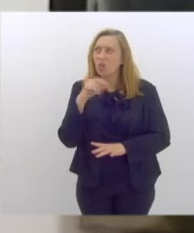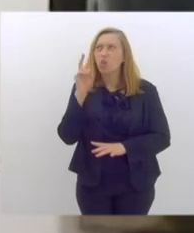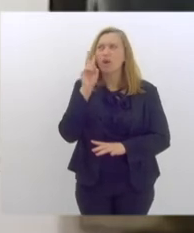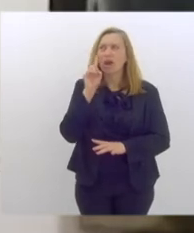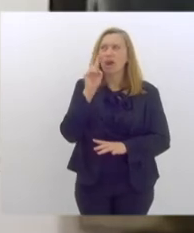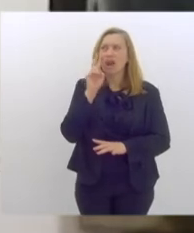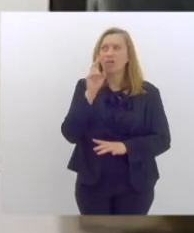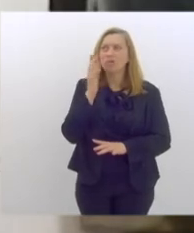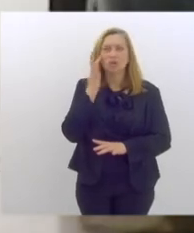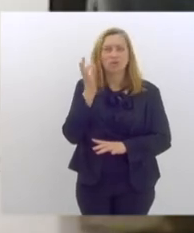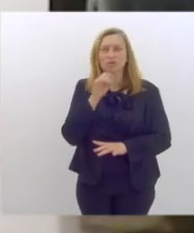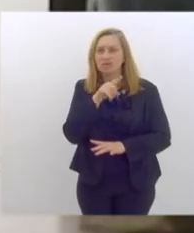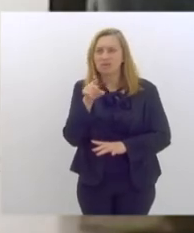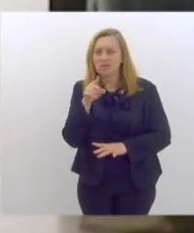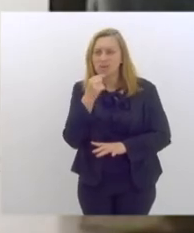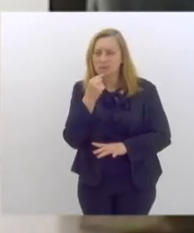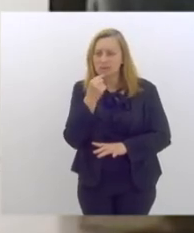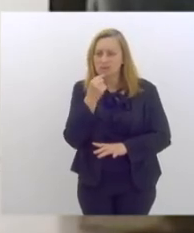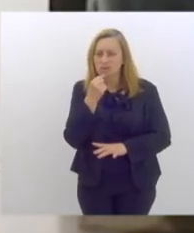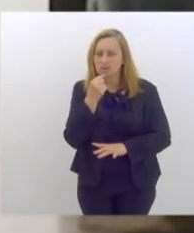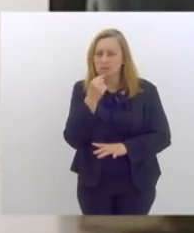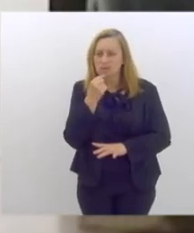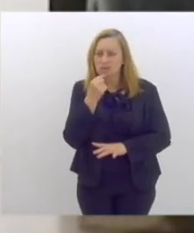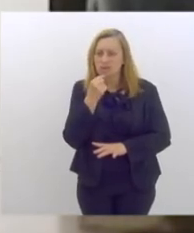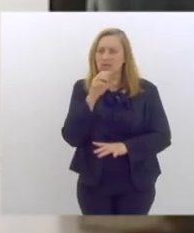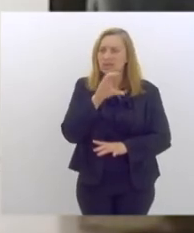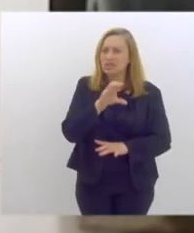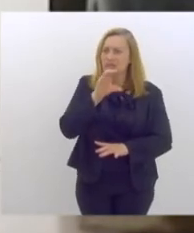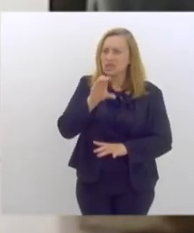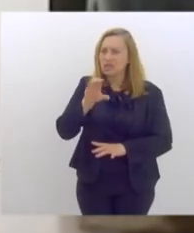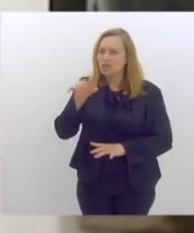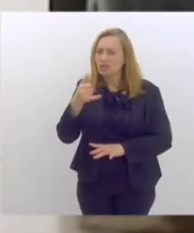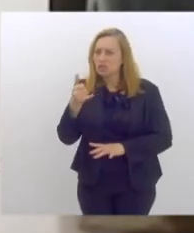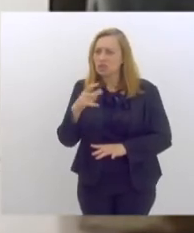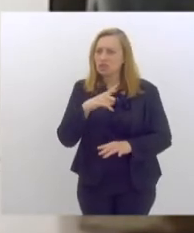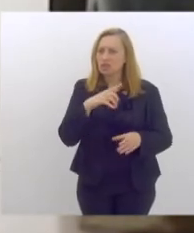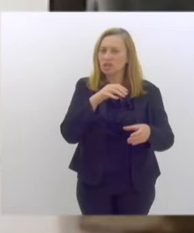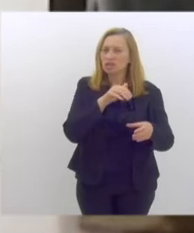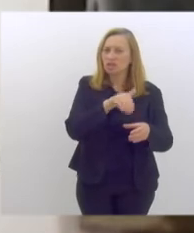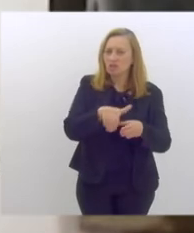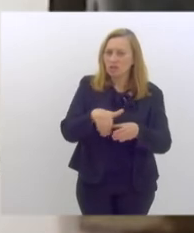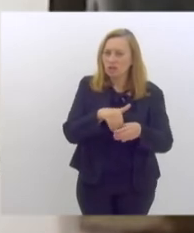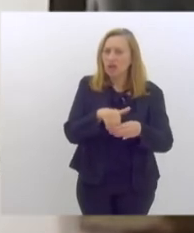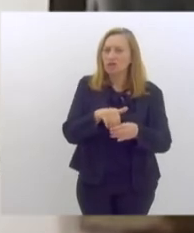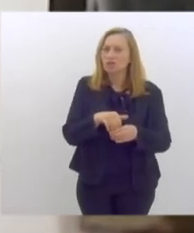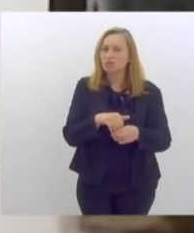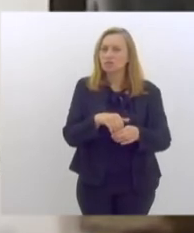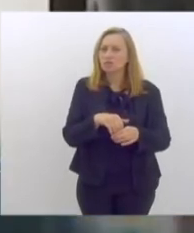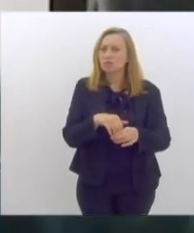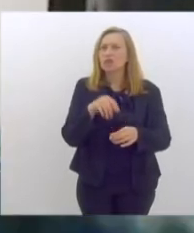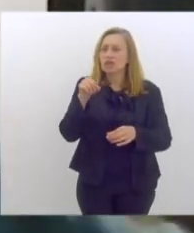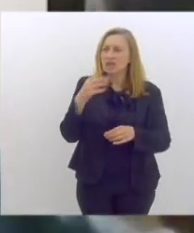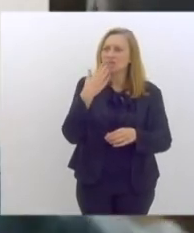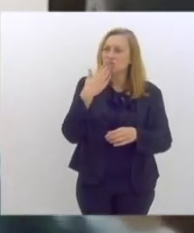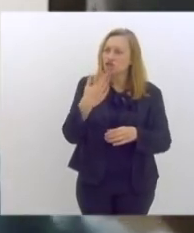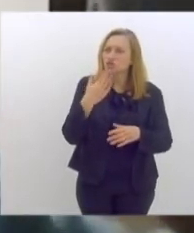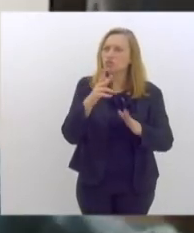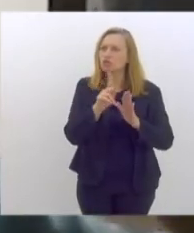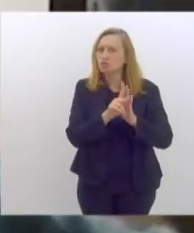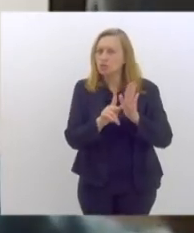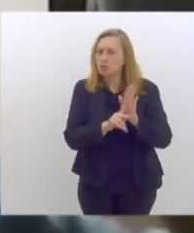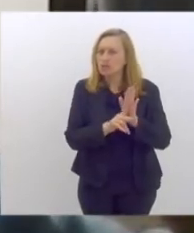é na ccj a gente tinha adotado uma procedimento esse tipo de